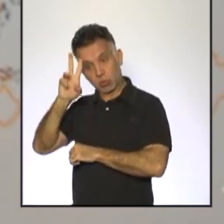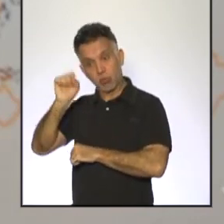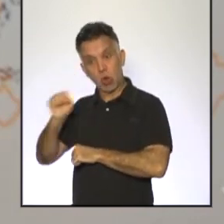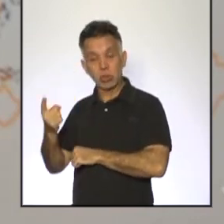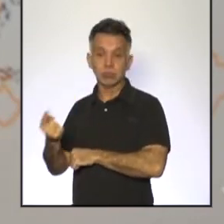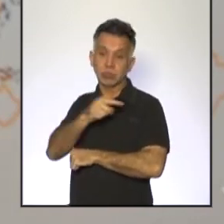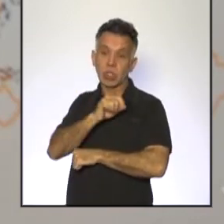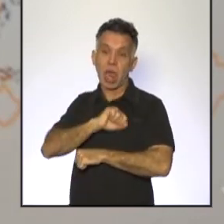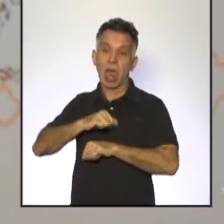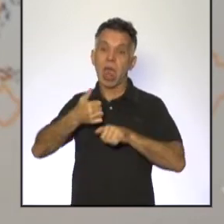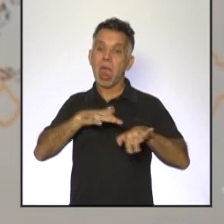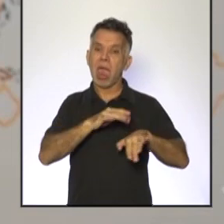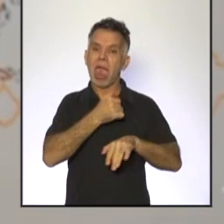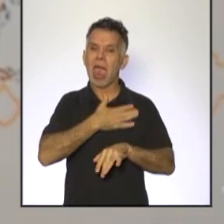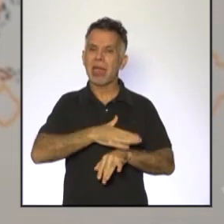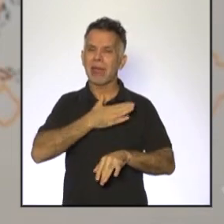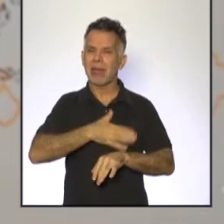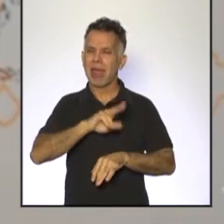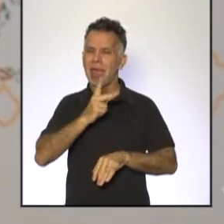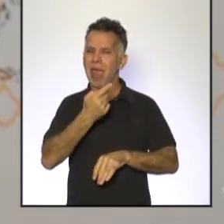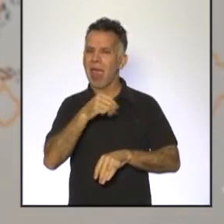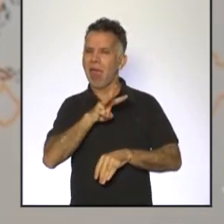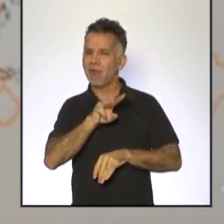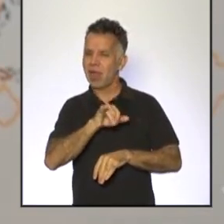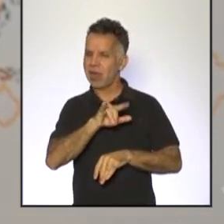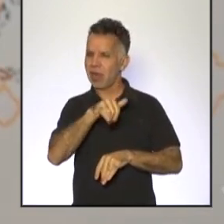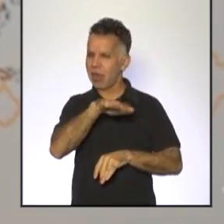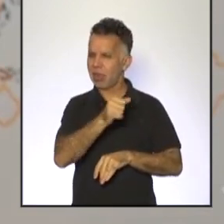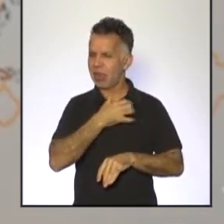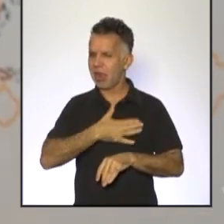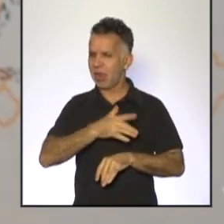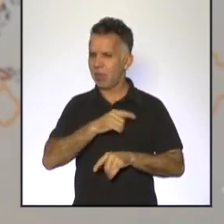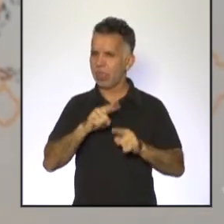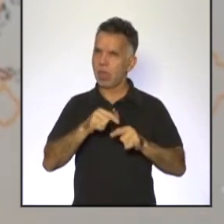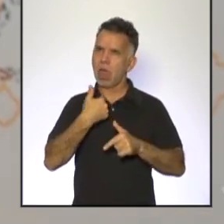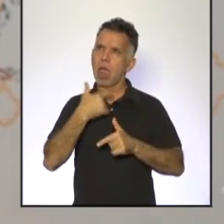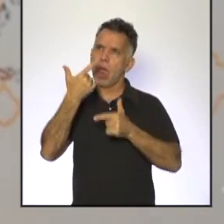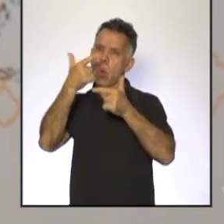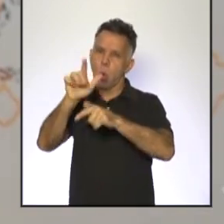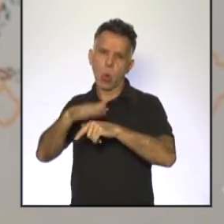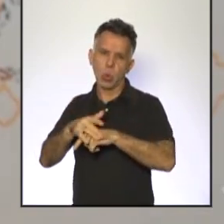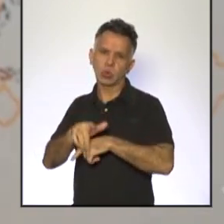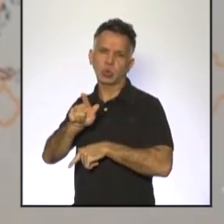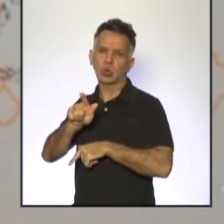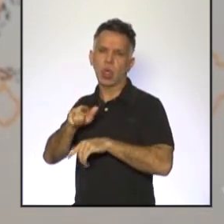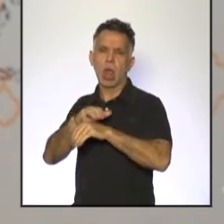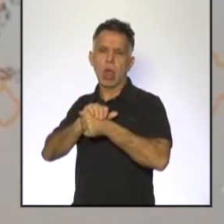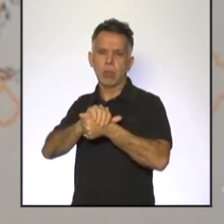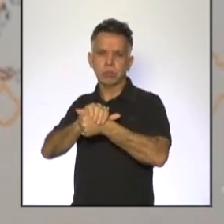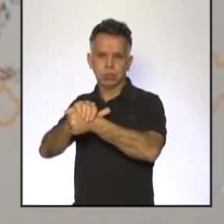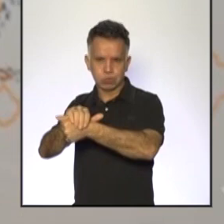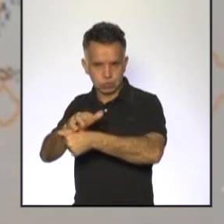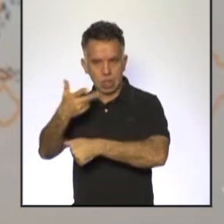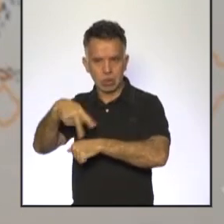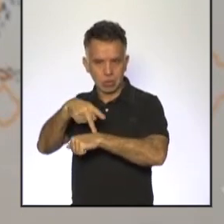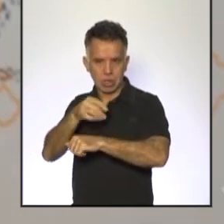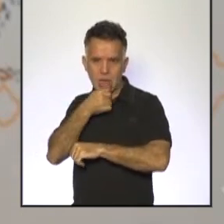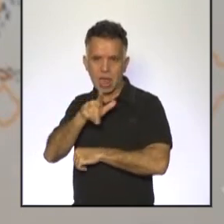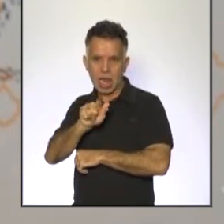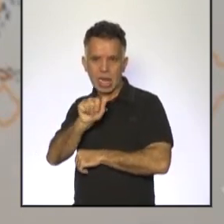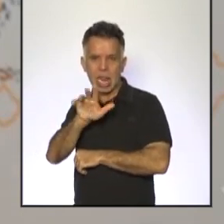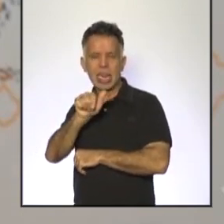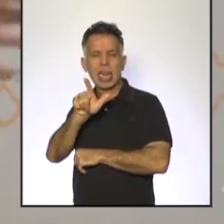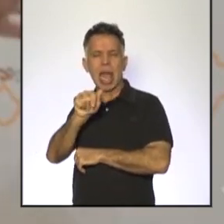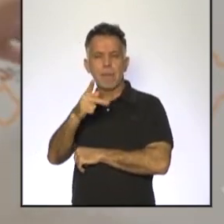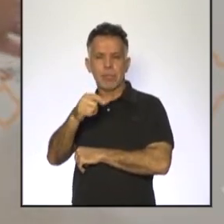tipo de erupção havaiana é super simples. É a erupção que acontece em Galápagos, no Huerta Ali. Então, enfim, tá